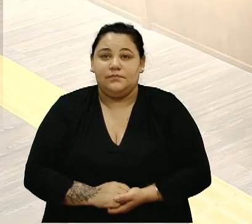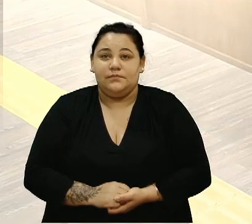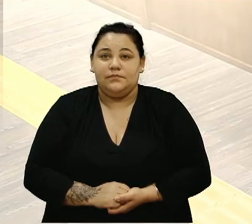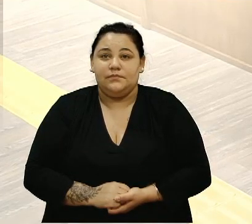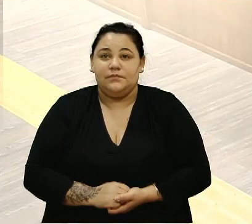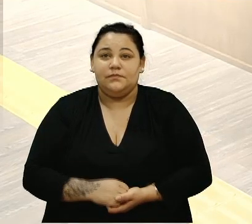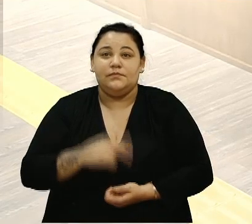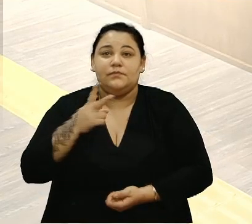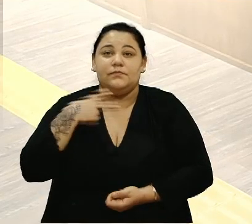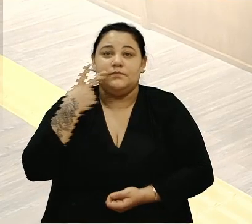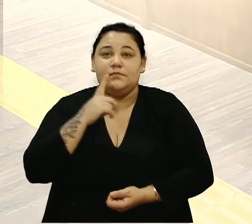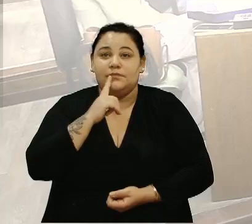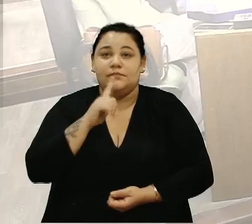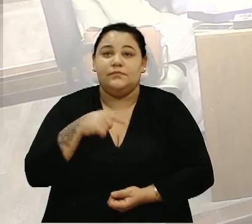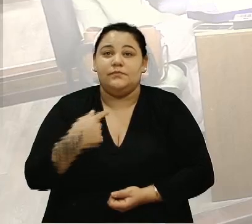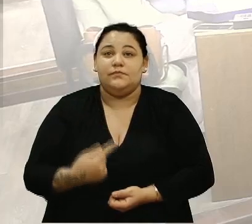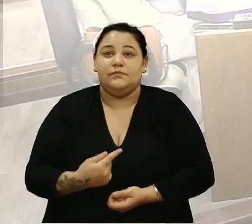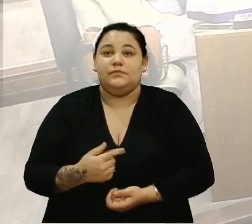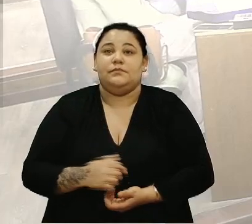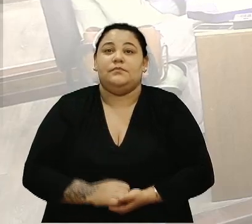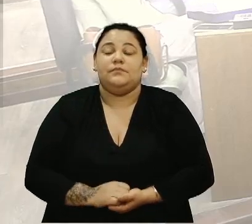Vereadora Gladys Frisso, com a palavra.